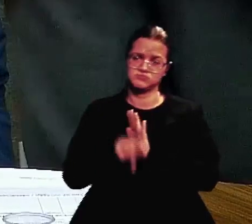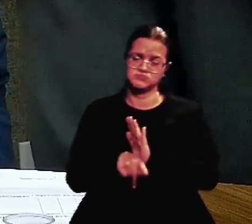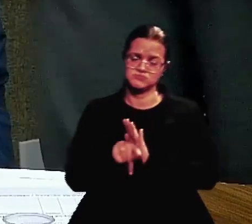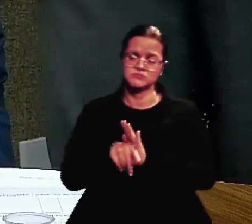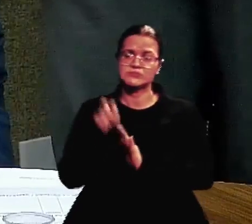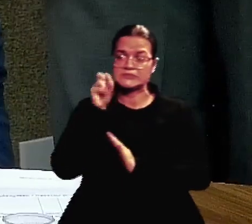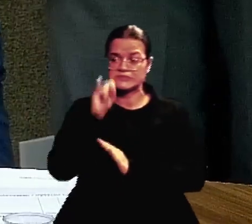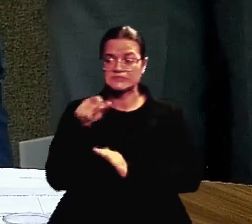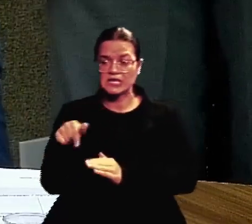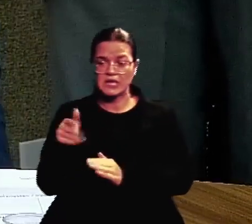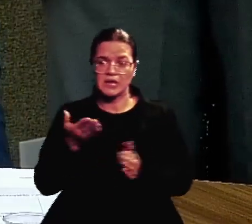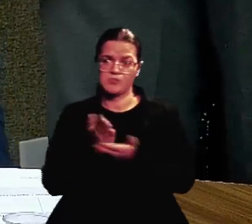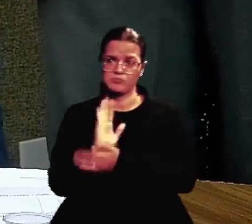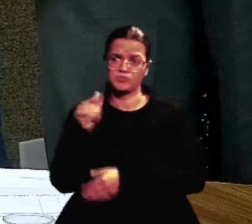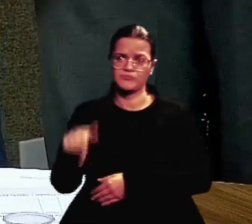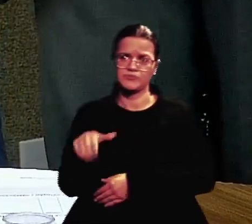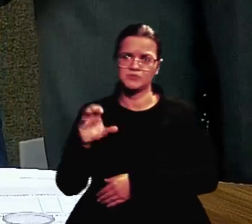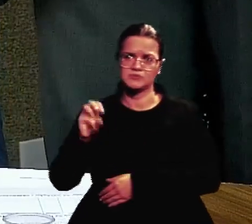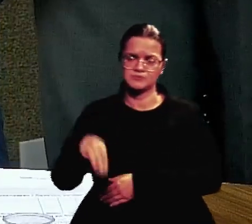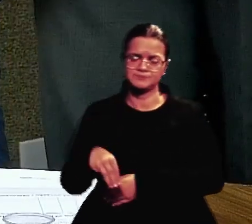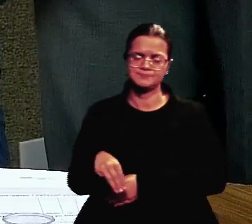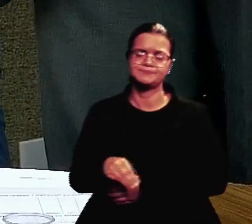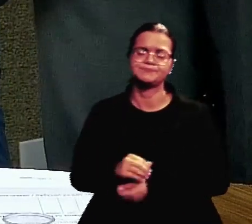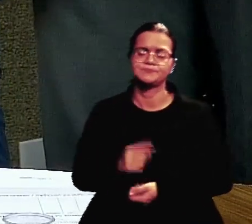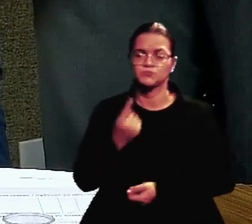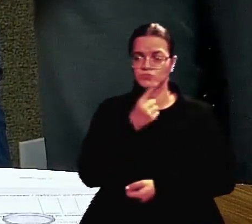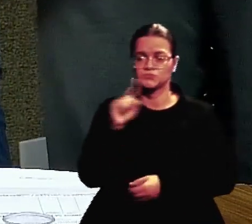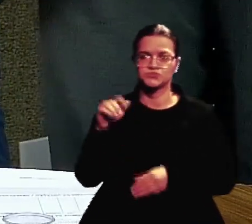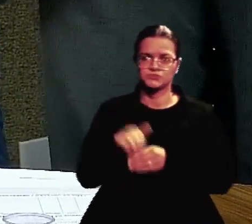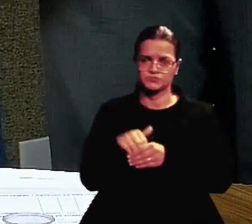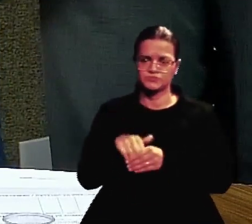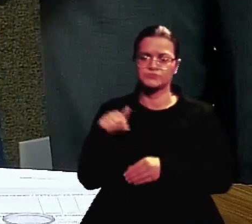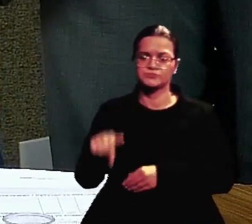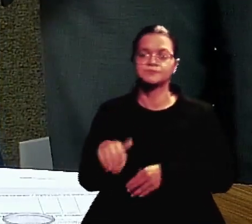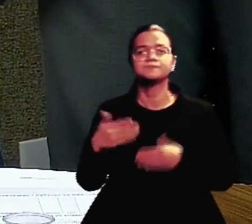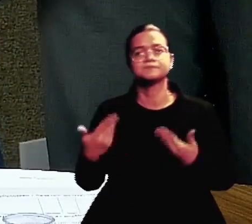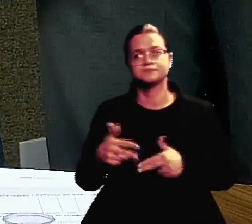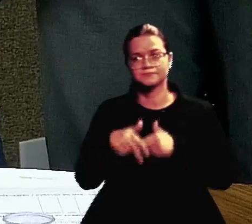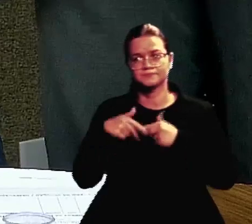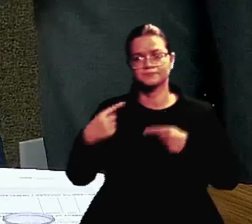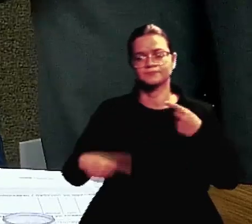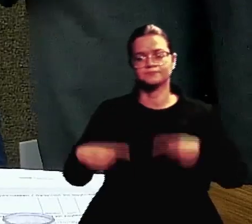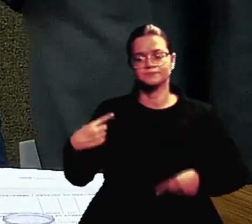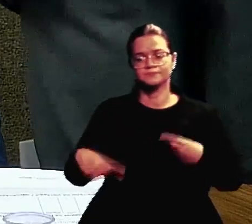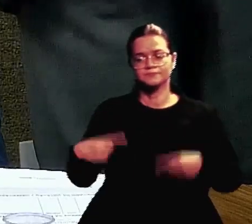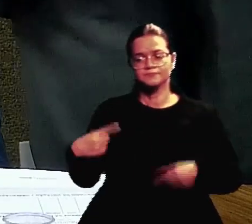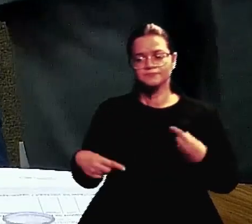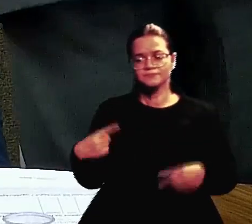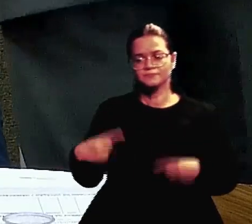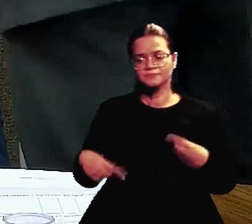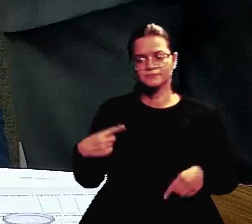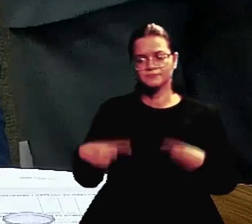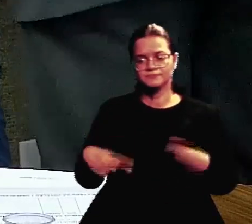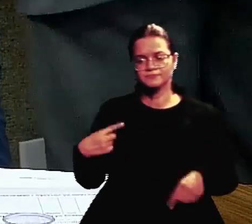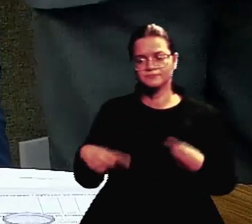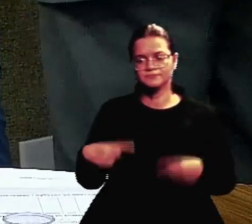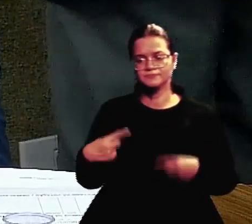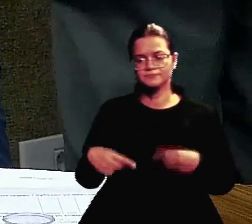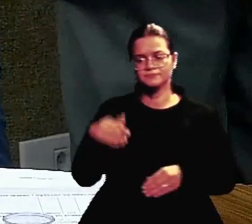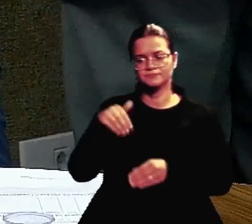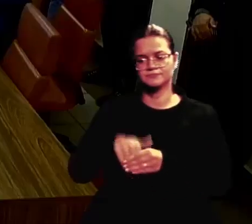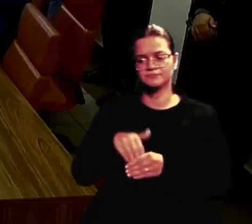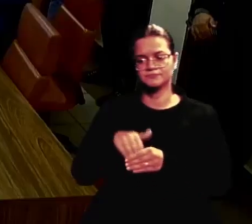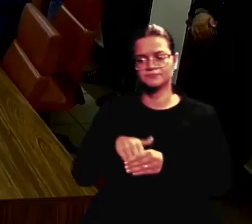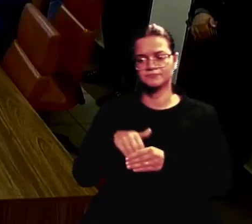seja aprovado em última votação aqui nesta casa. Portanto, o projeto está em discussão.